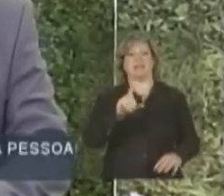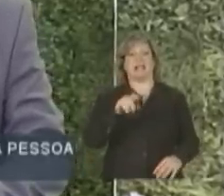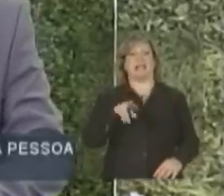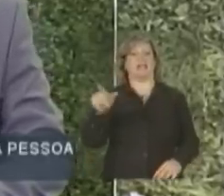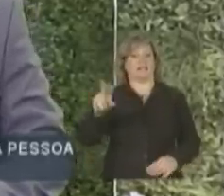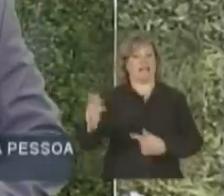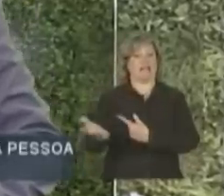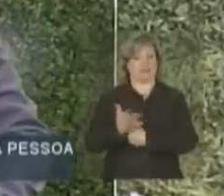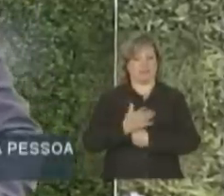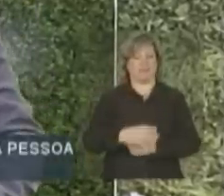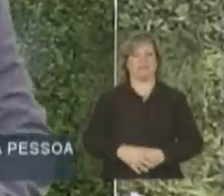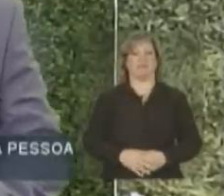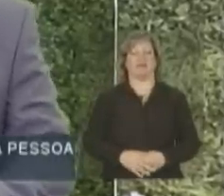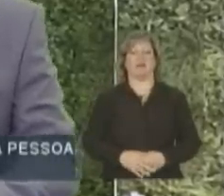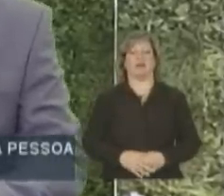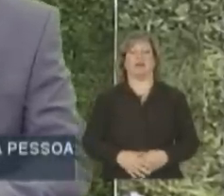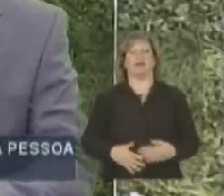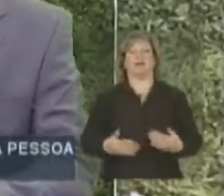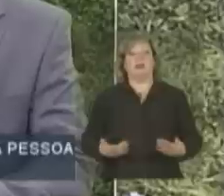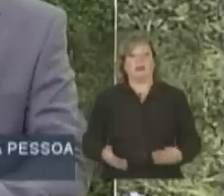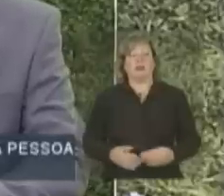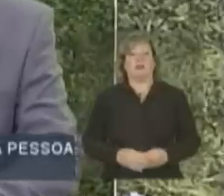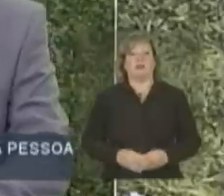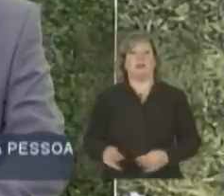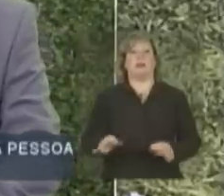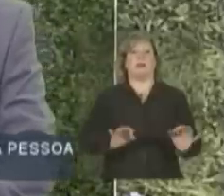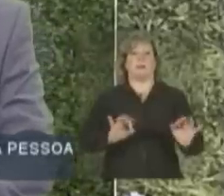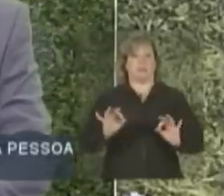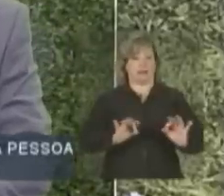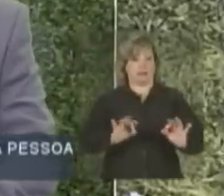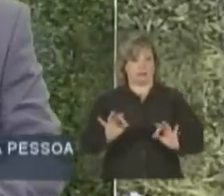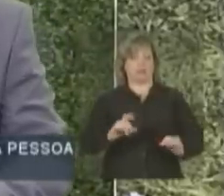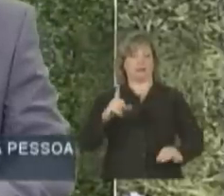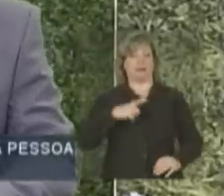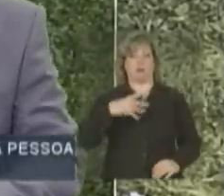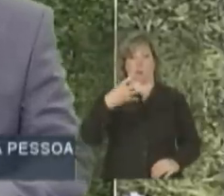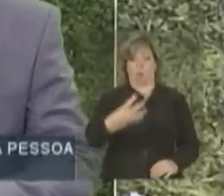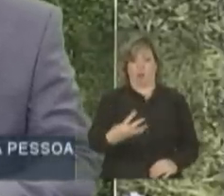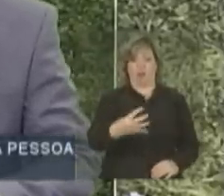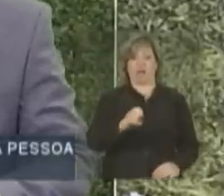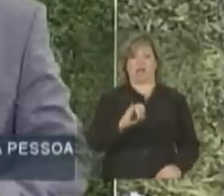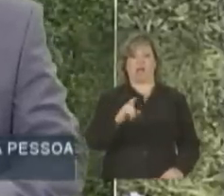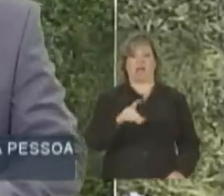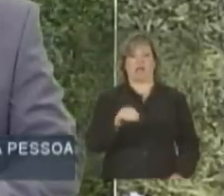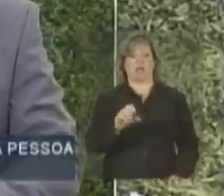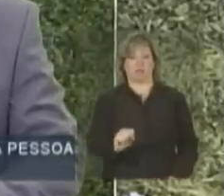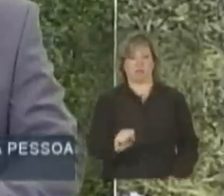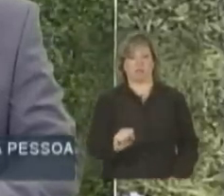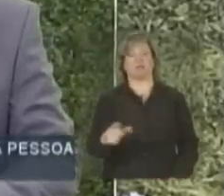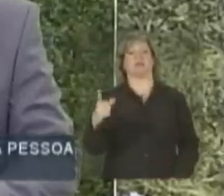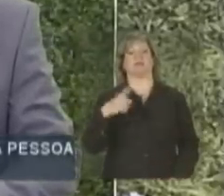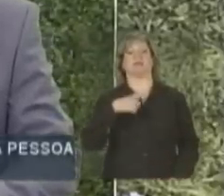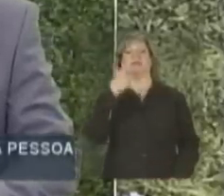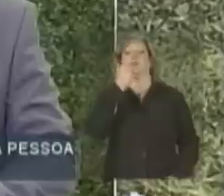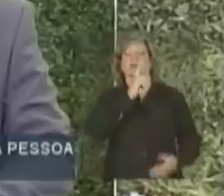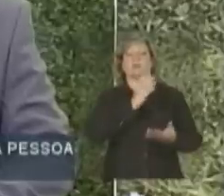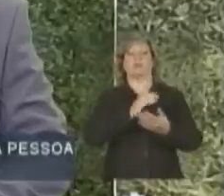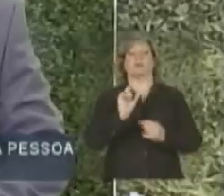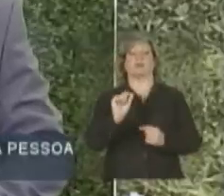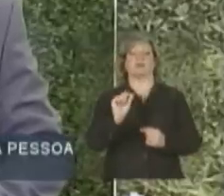aqui. Bom, então, o plano ele conta com 4 eixos. Nós temos acesso à